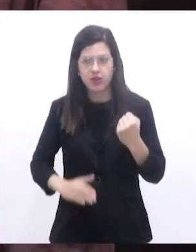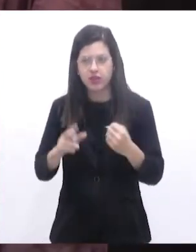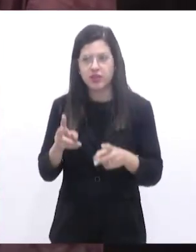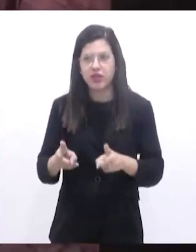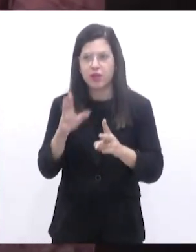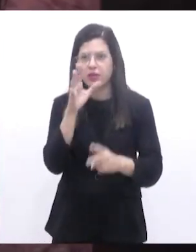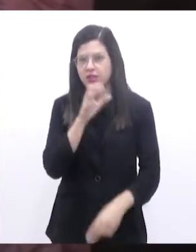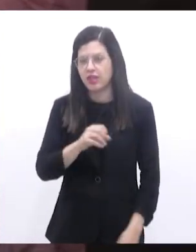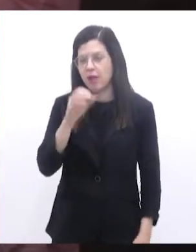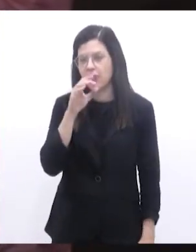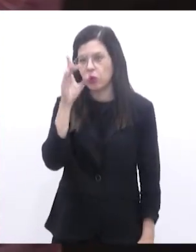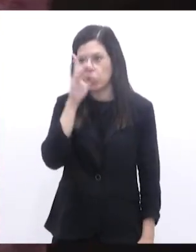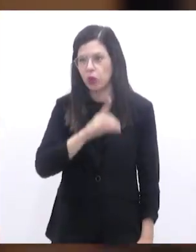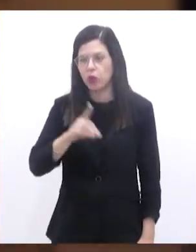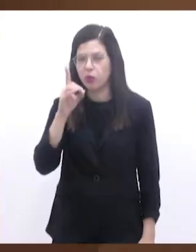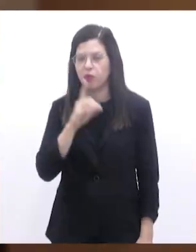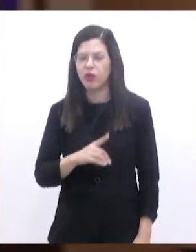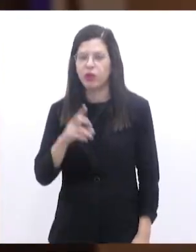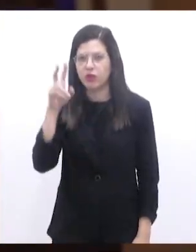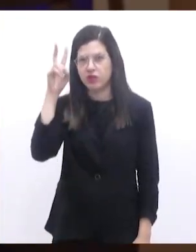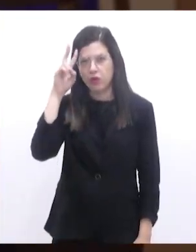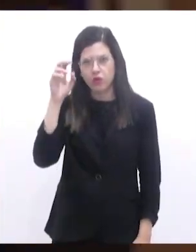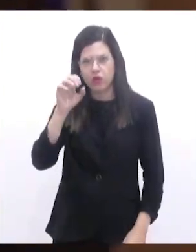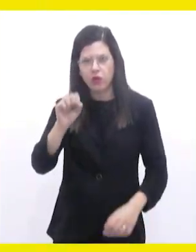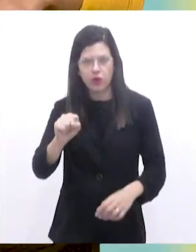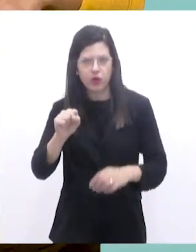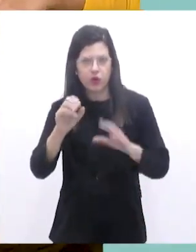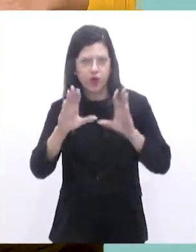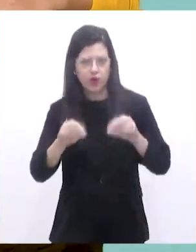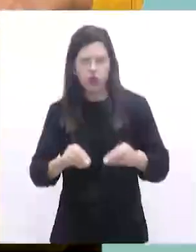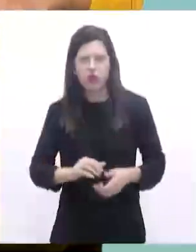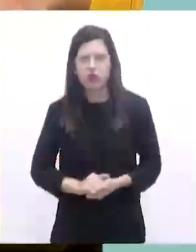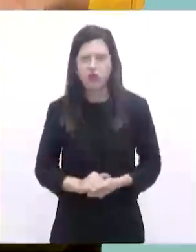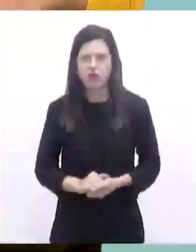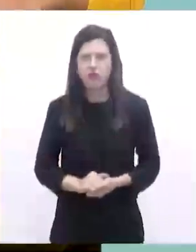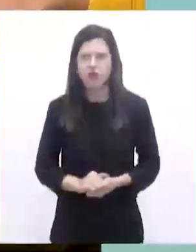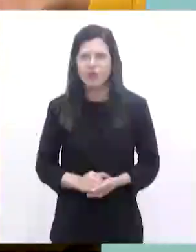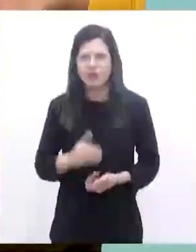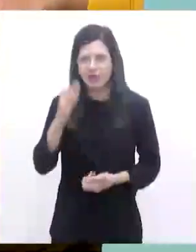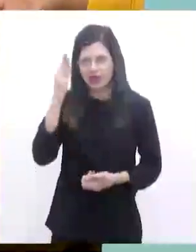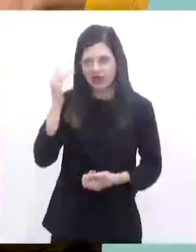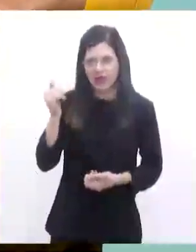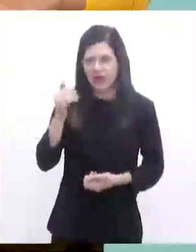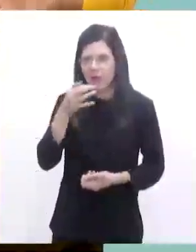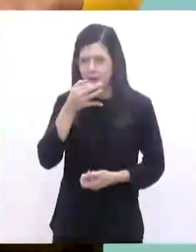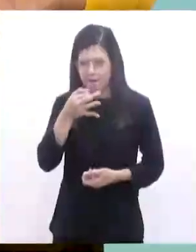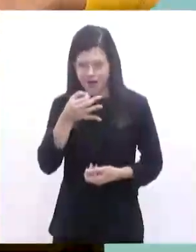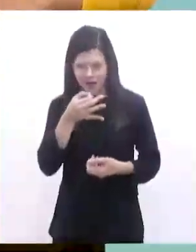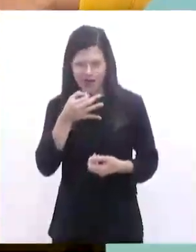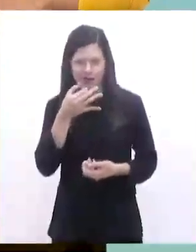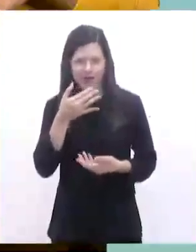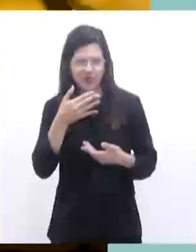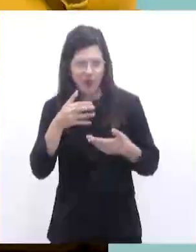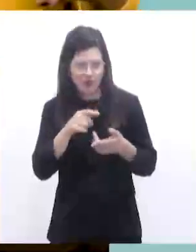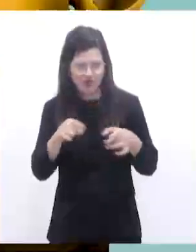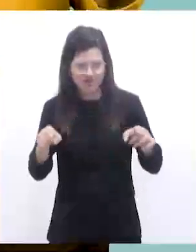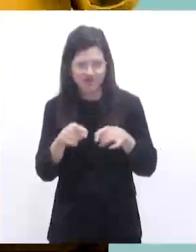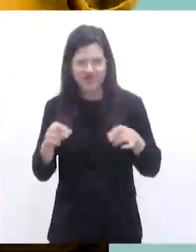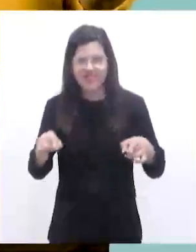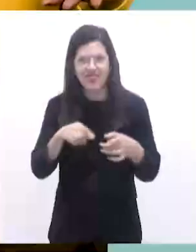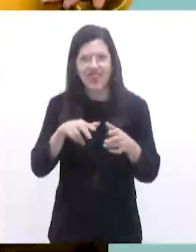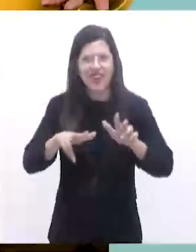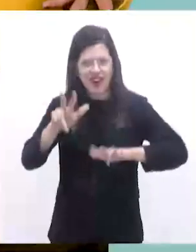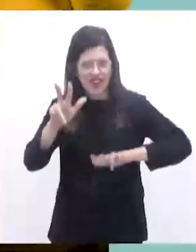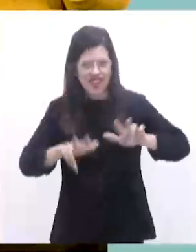sábados, domingos e segundas, às 8 da noite. Sabe que som é esse? É o carnaval que já está batendo